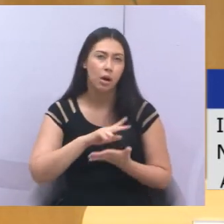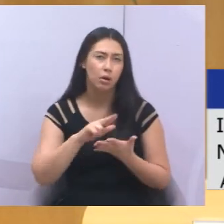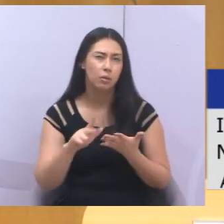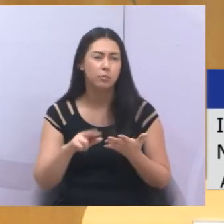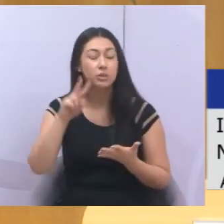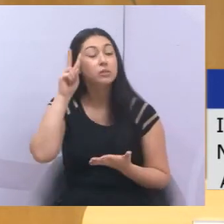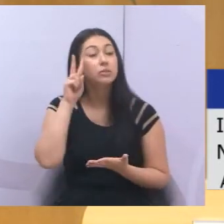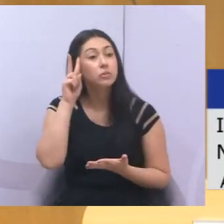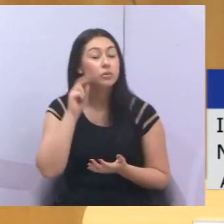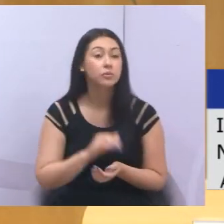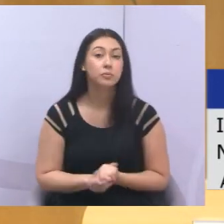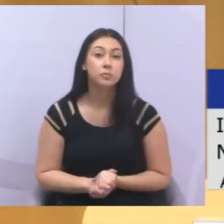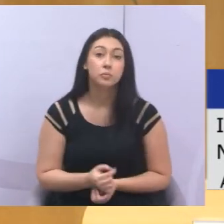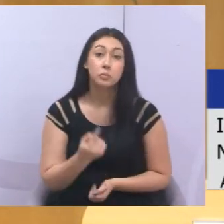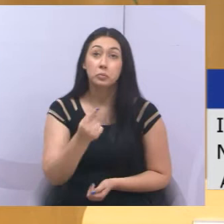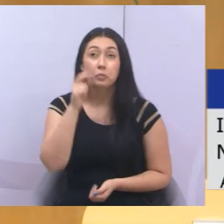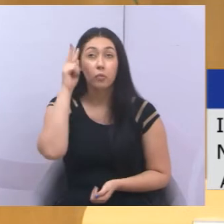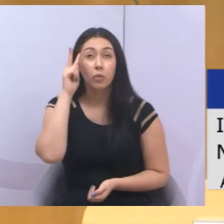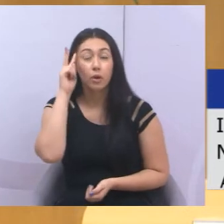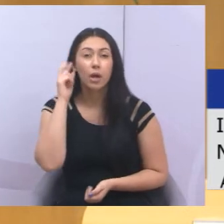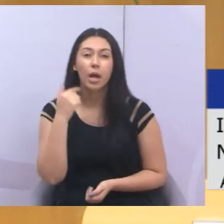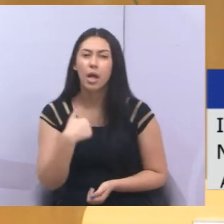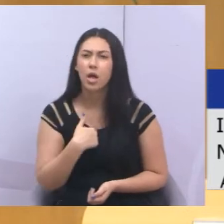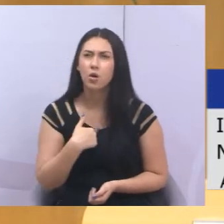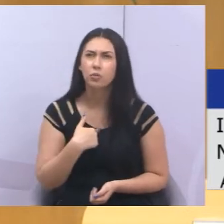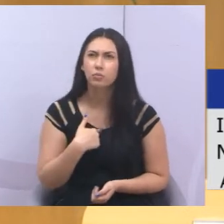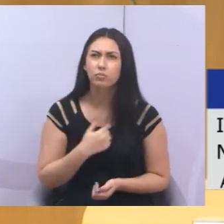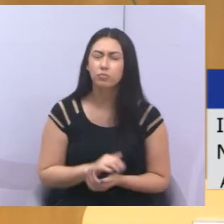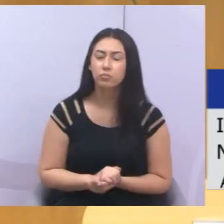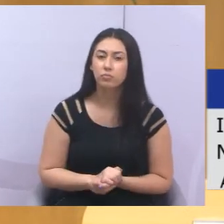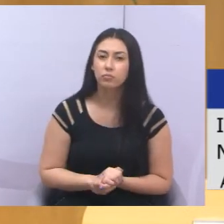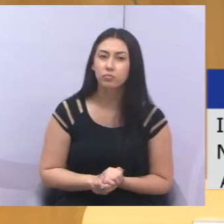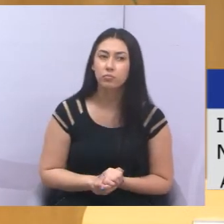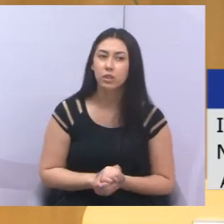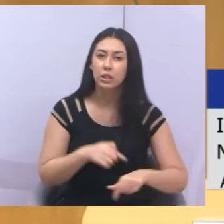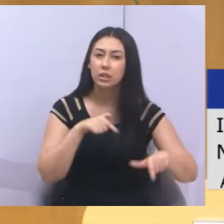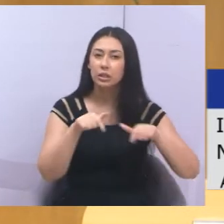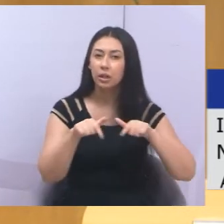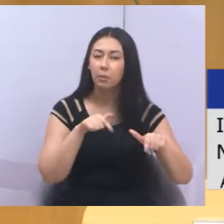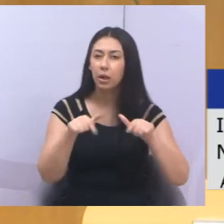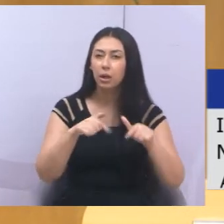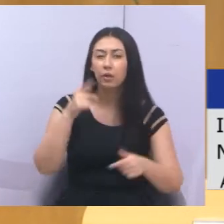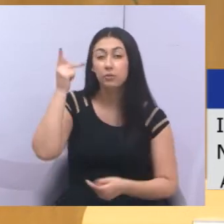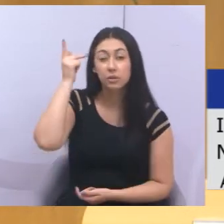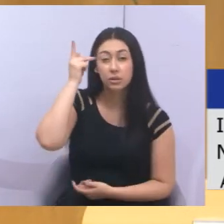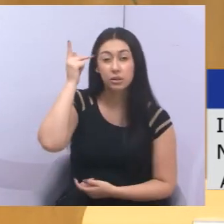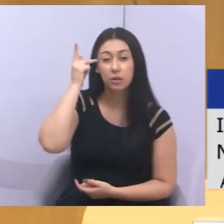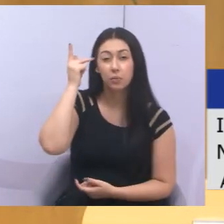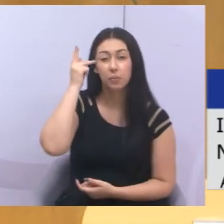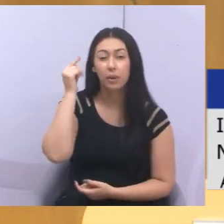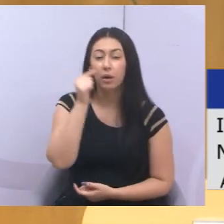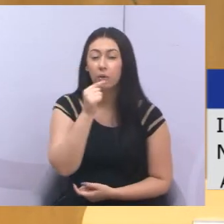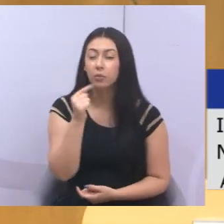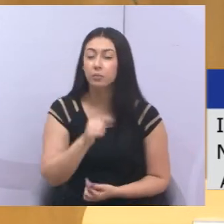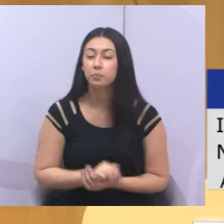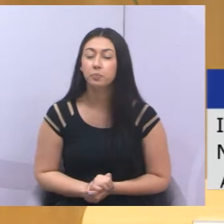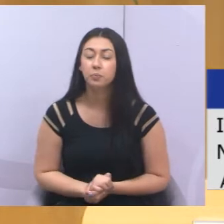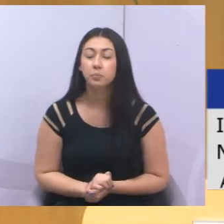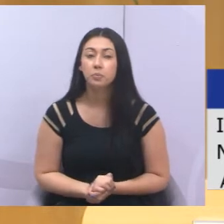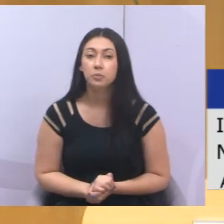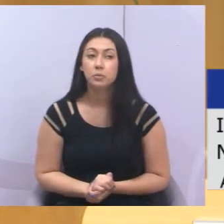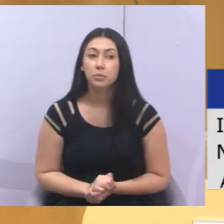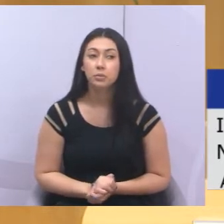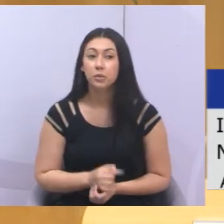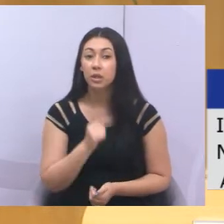médico. E uma delas, eu estava na residência, fiz residência lá no Hospital Geral do Grajaú, em São Paulo, atrás do autódromo de Interlagos, que a